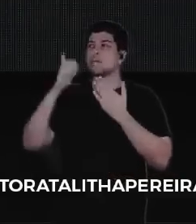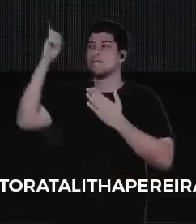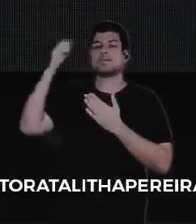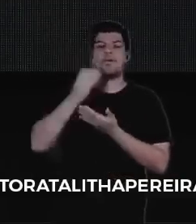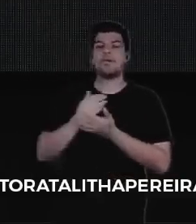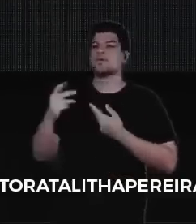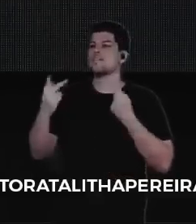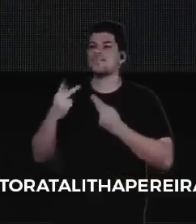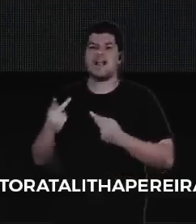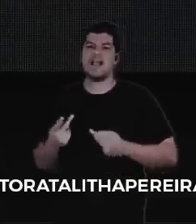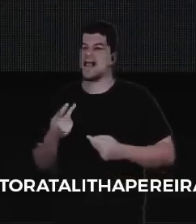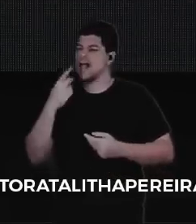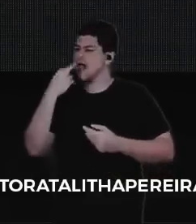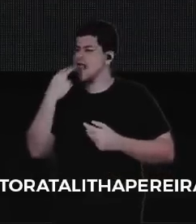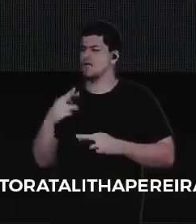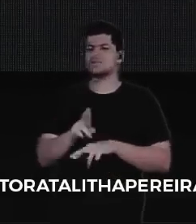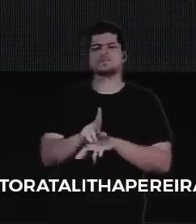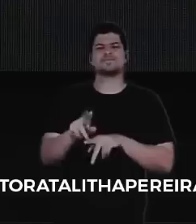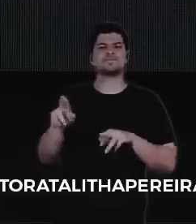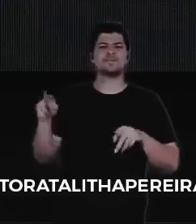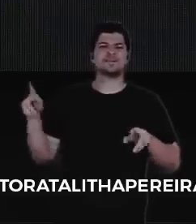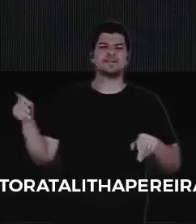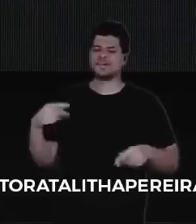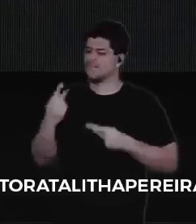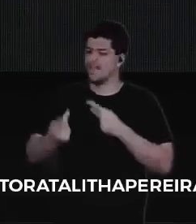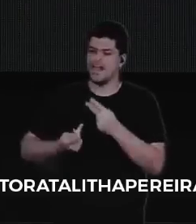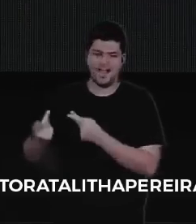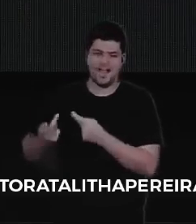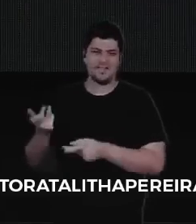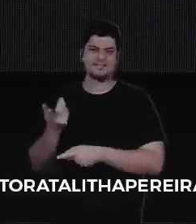estranha. Zemanamashoya katara.